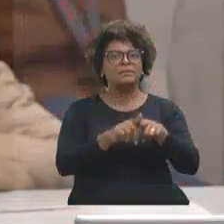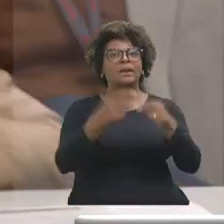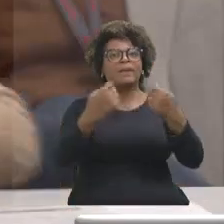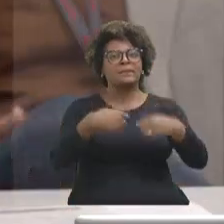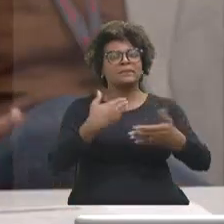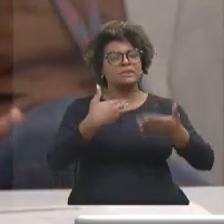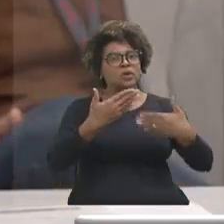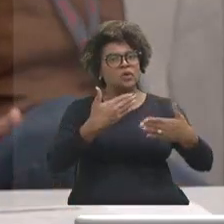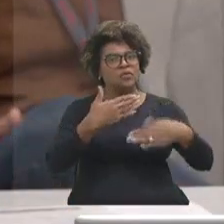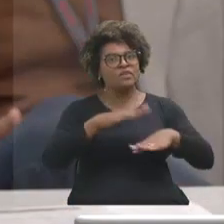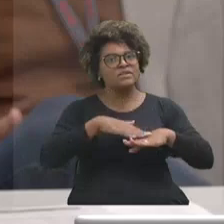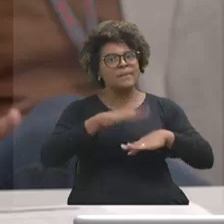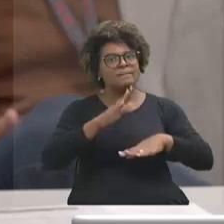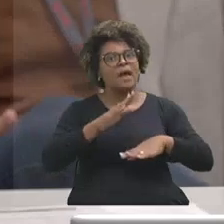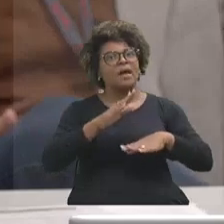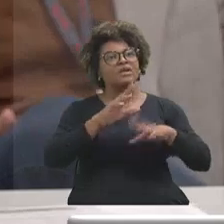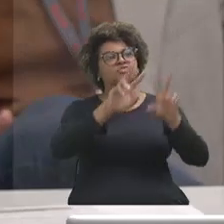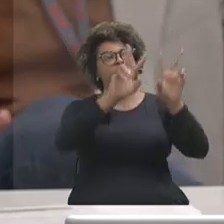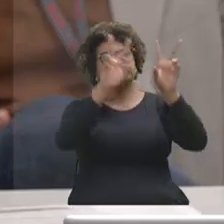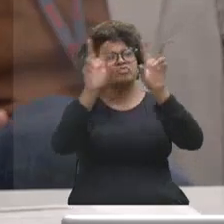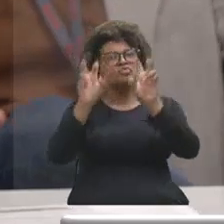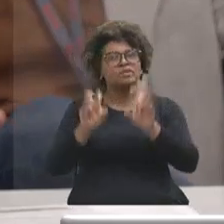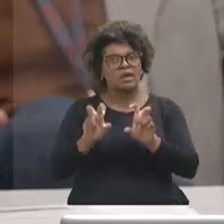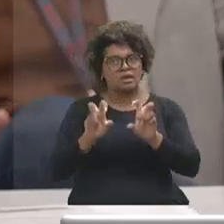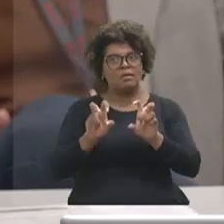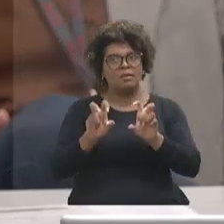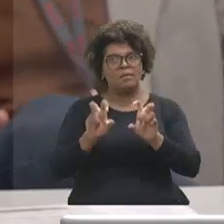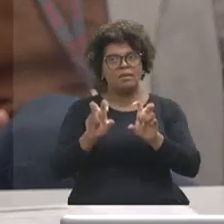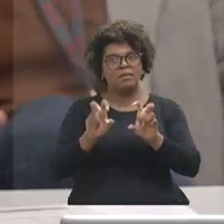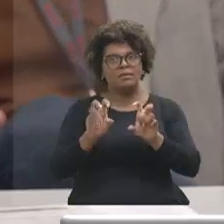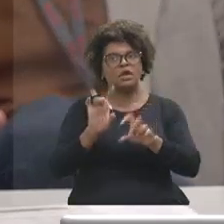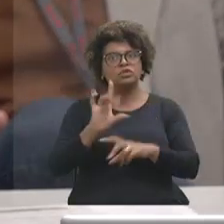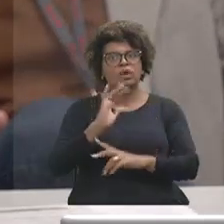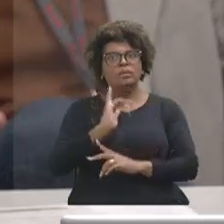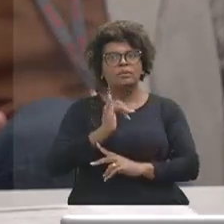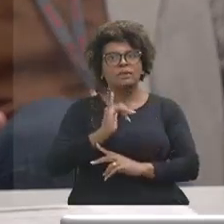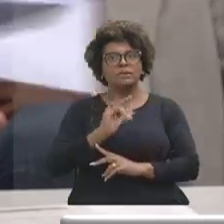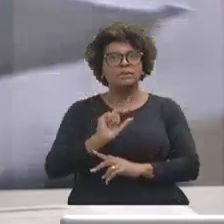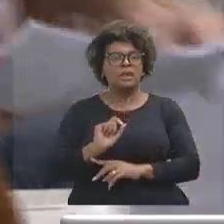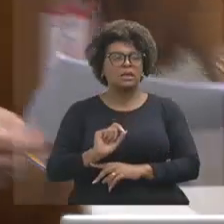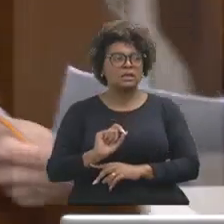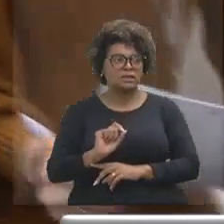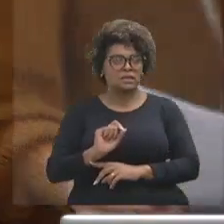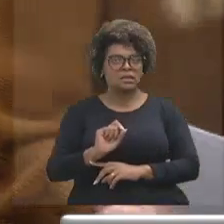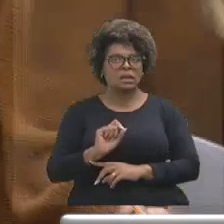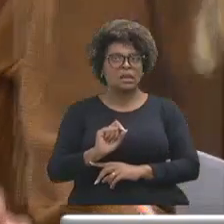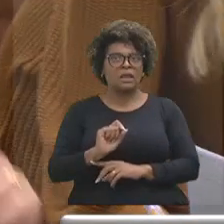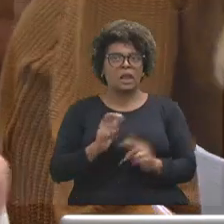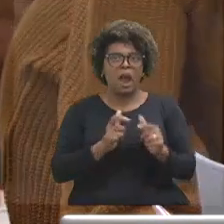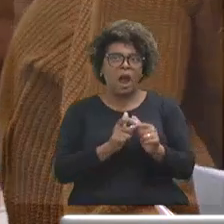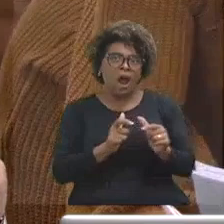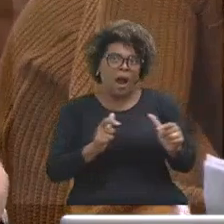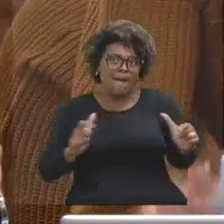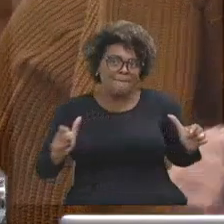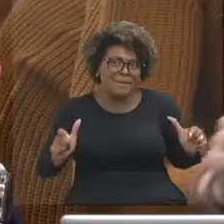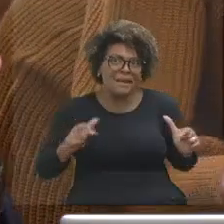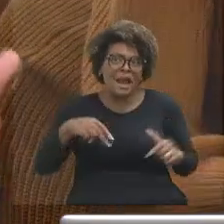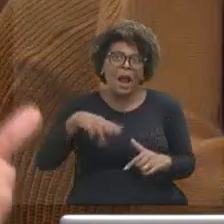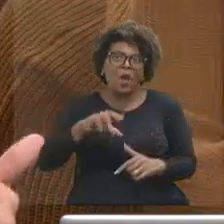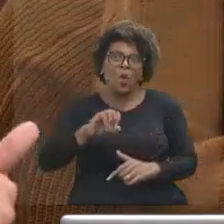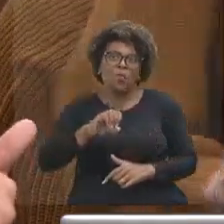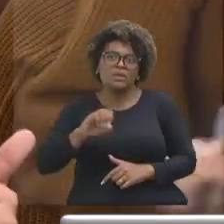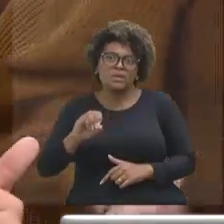nossa reunião Isso vai ser possível é mas só para dizer é que a ampliação Neonatal só foi aquele valor